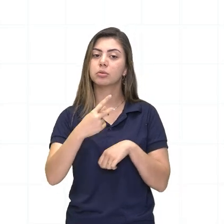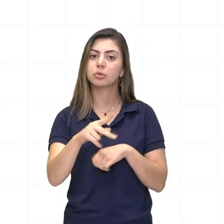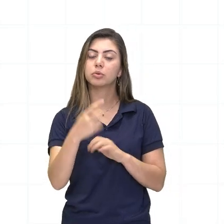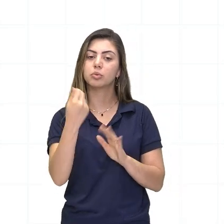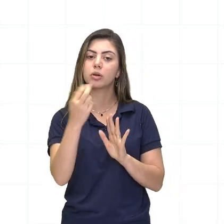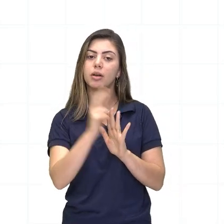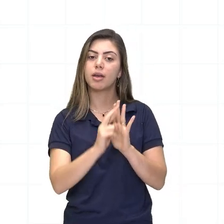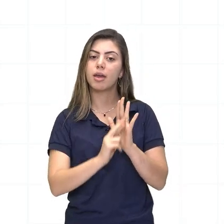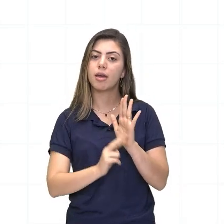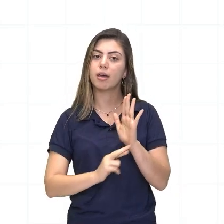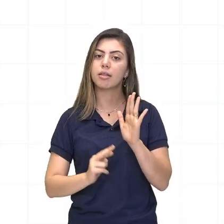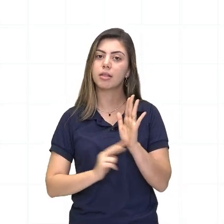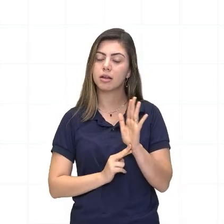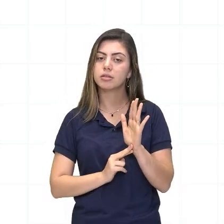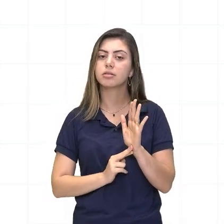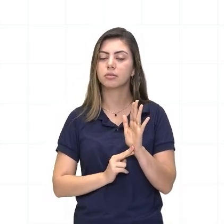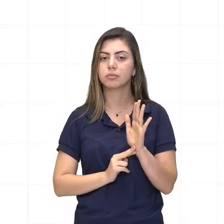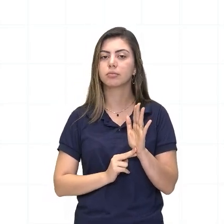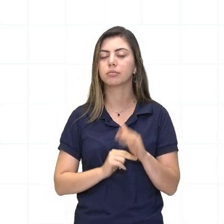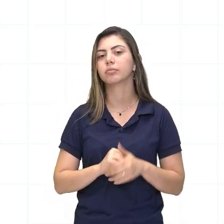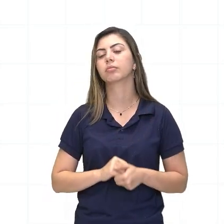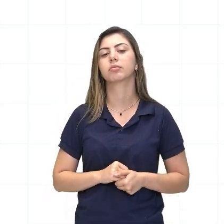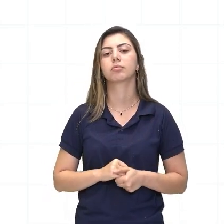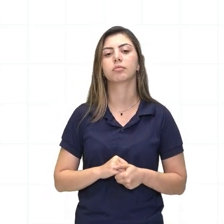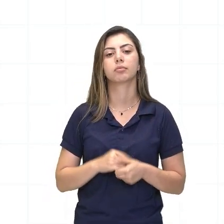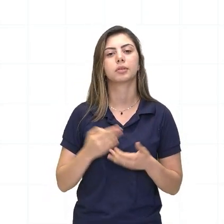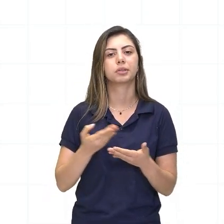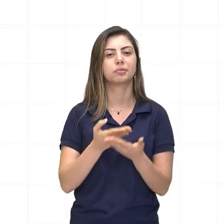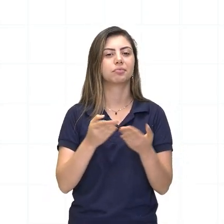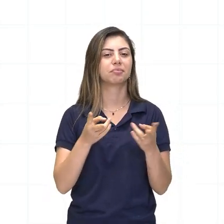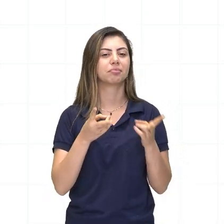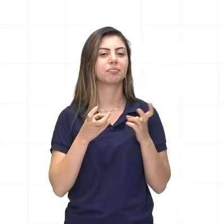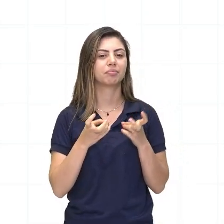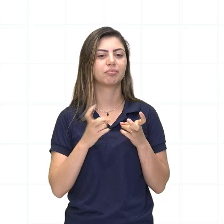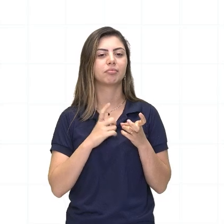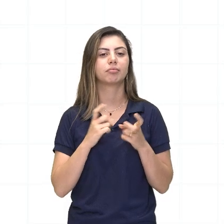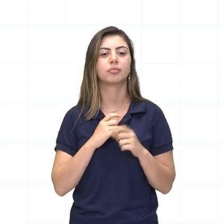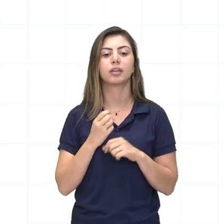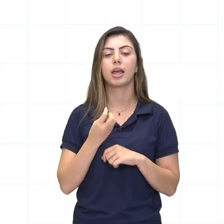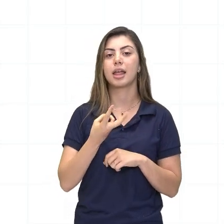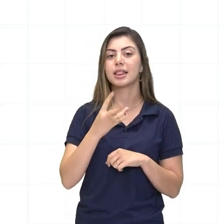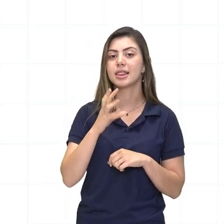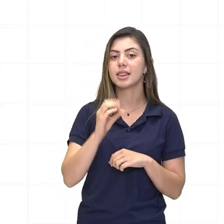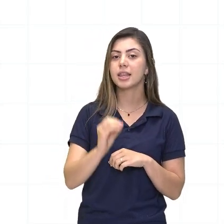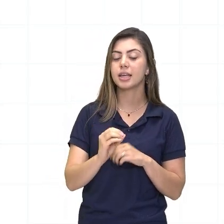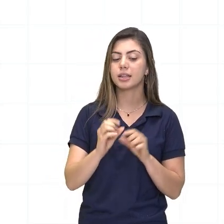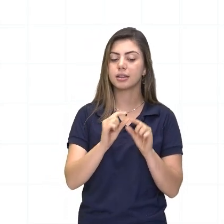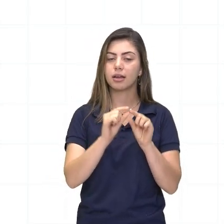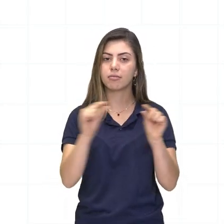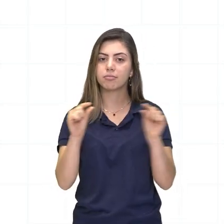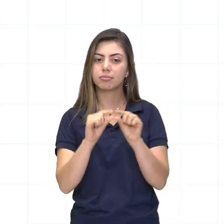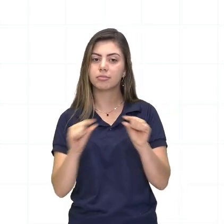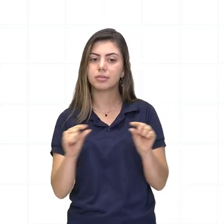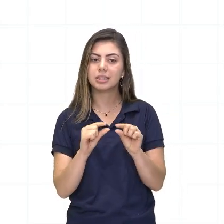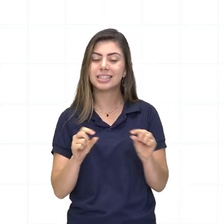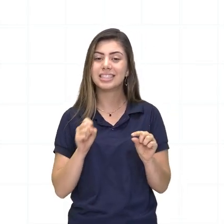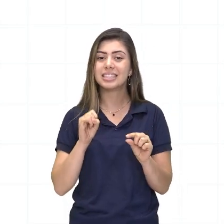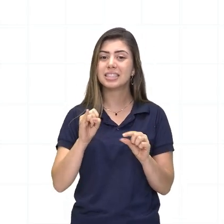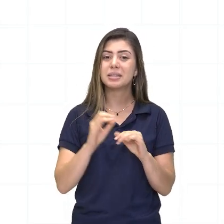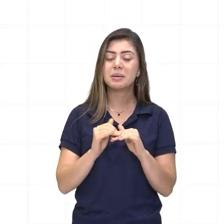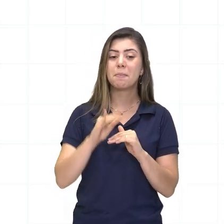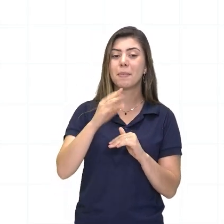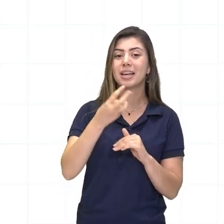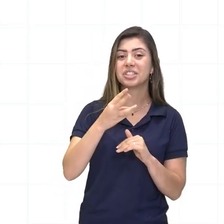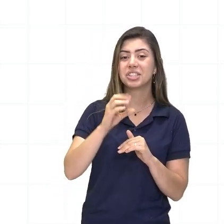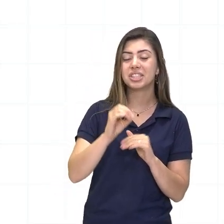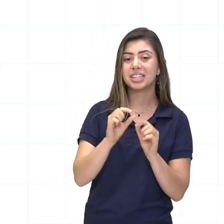a folha de redação. E aí você pode perceber que tem até 30 linhas. Se você ultrapassa isso, não vai ser considerado